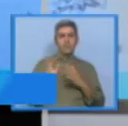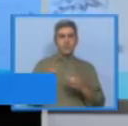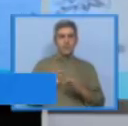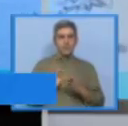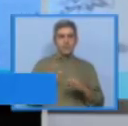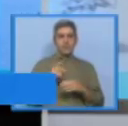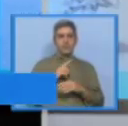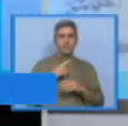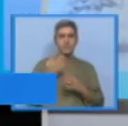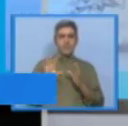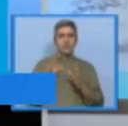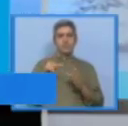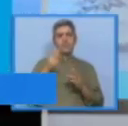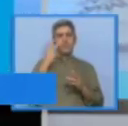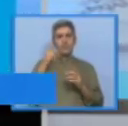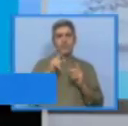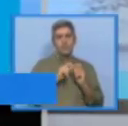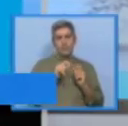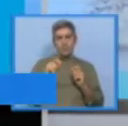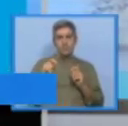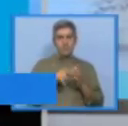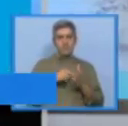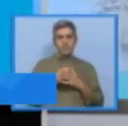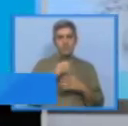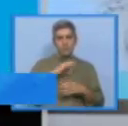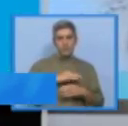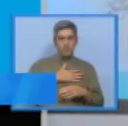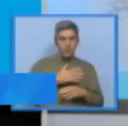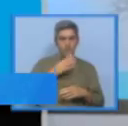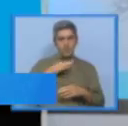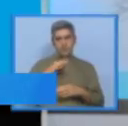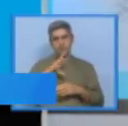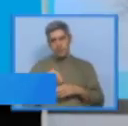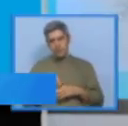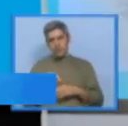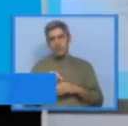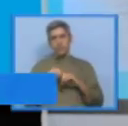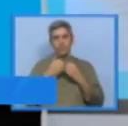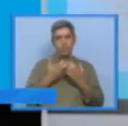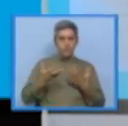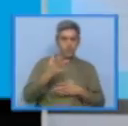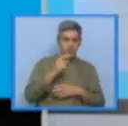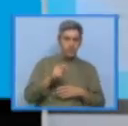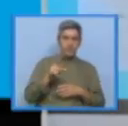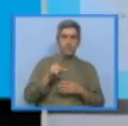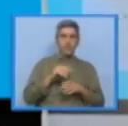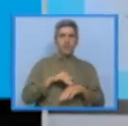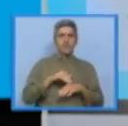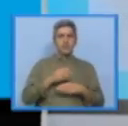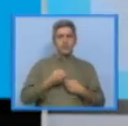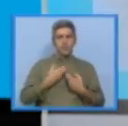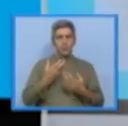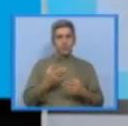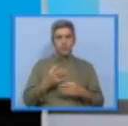pormenores de privacidade, mas toda a vida dele, profissional, familiar também, social, na verdade é um testemunho. É